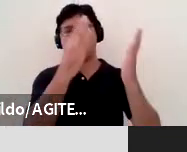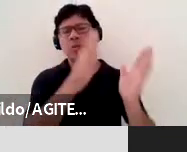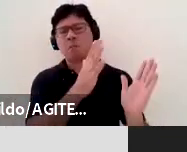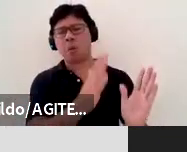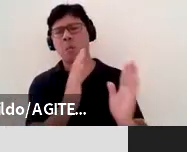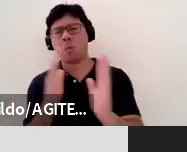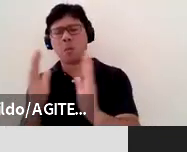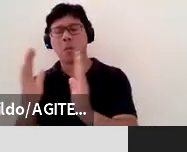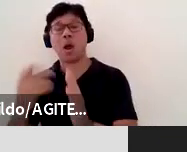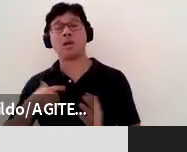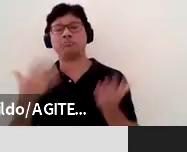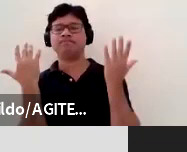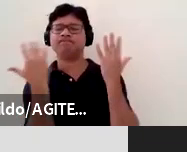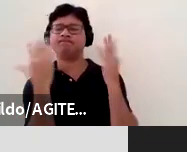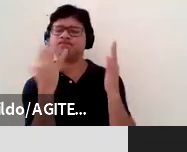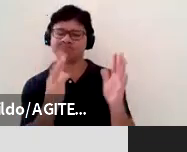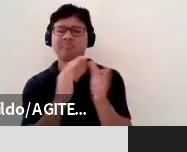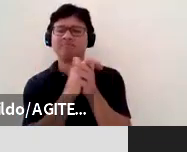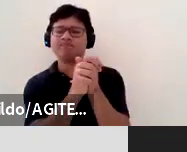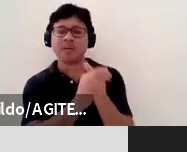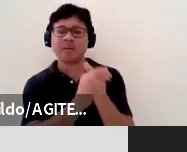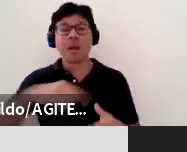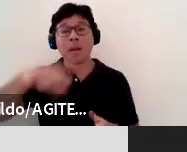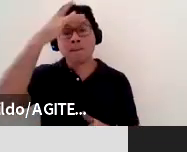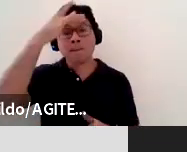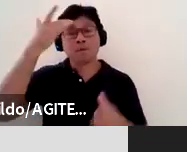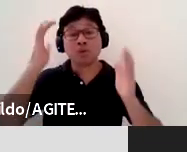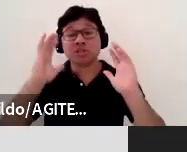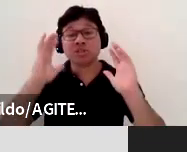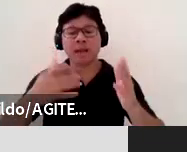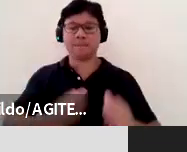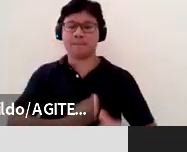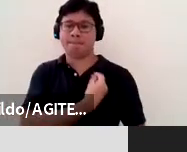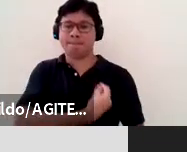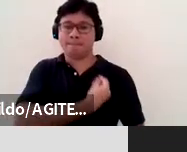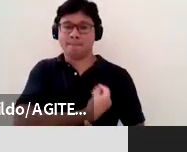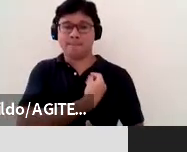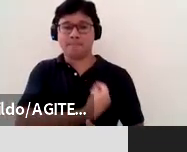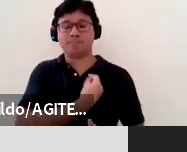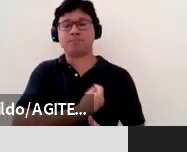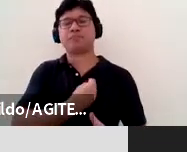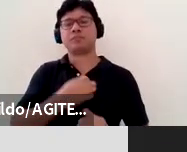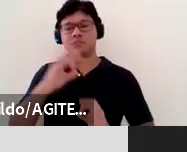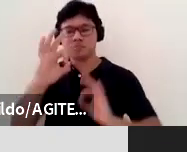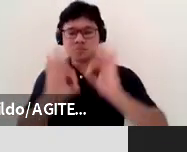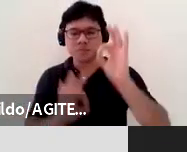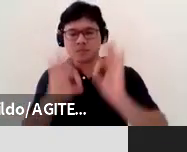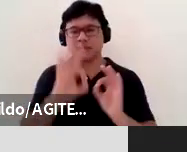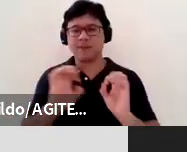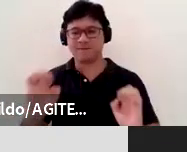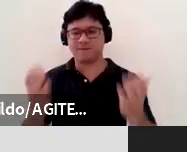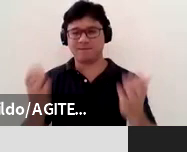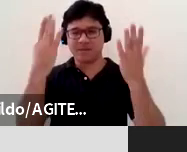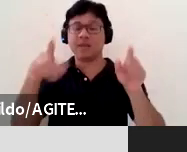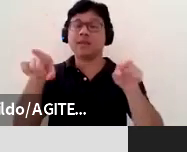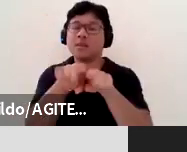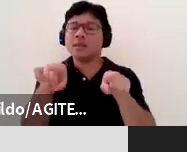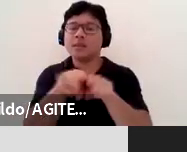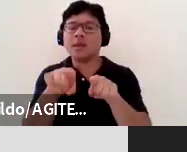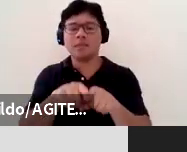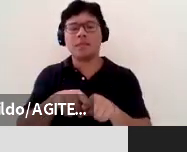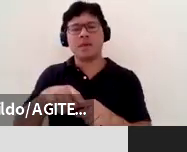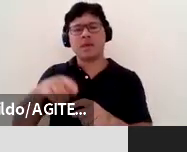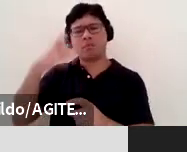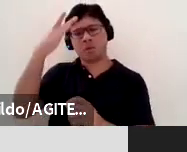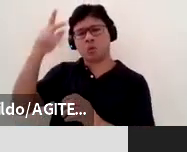muito prestigiar as pessoas que participaram desses eventos do primeiro ano e também os nossos grandes mestres. Enfim, foi